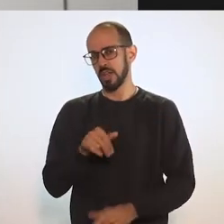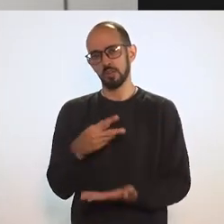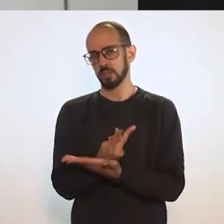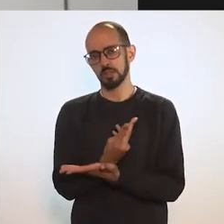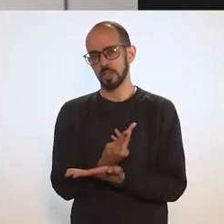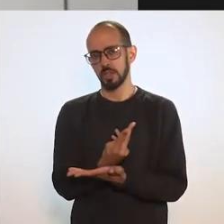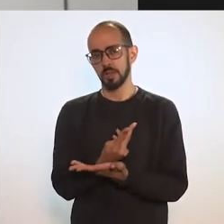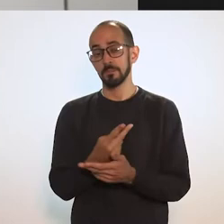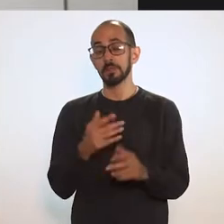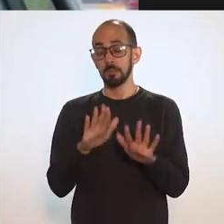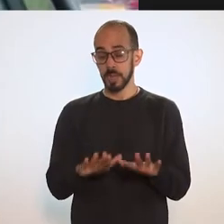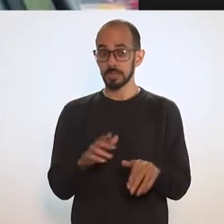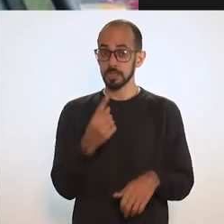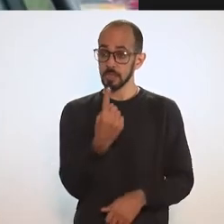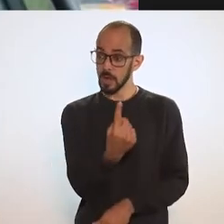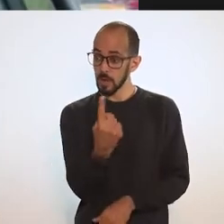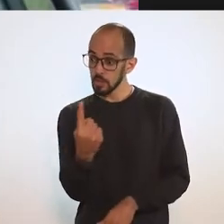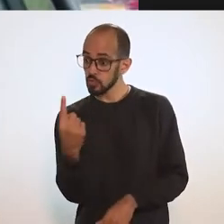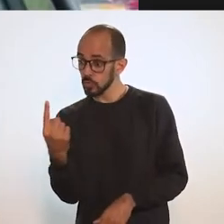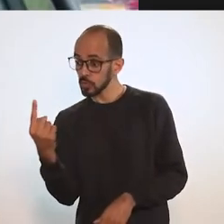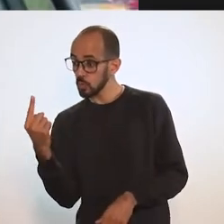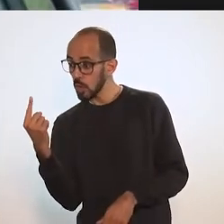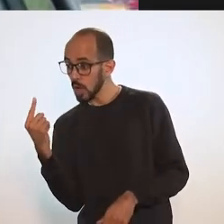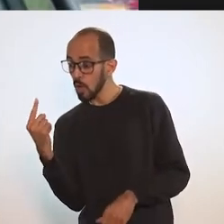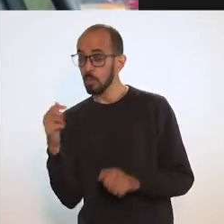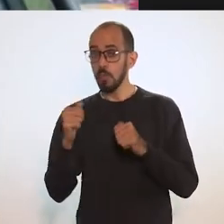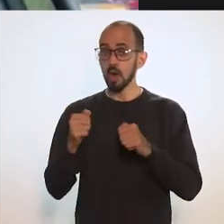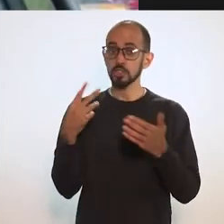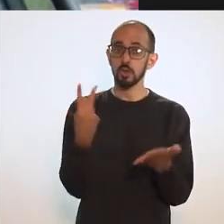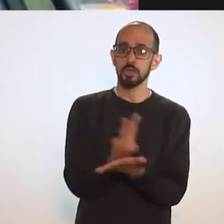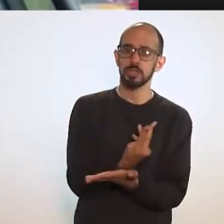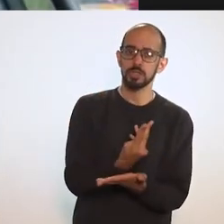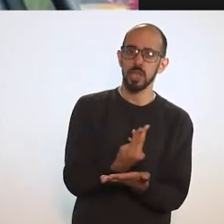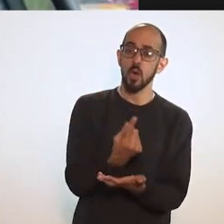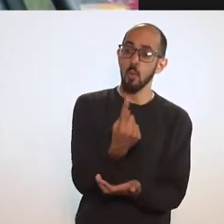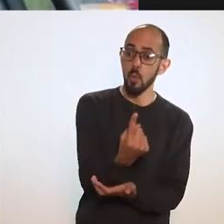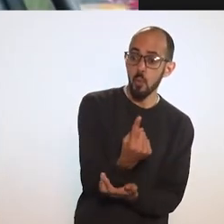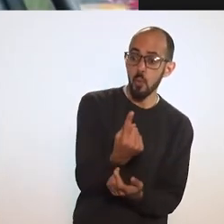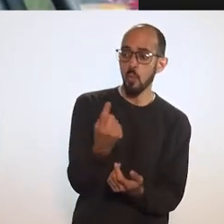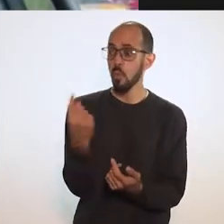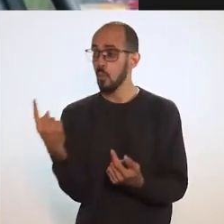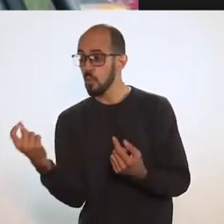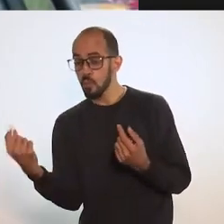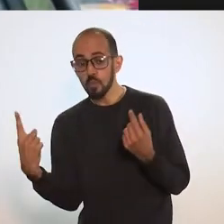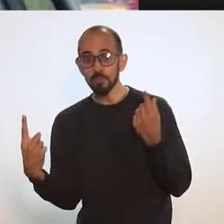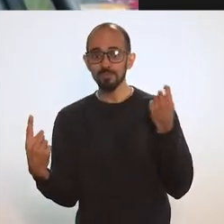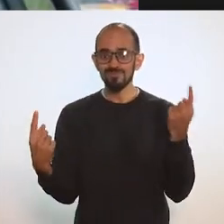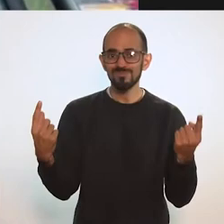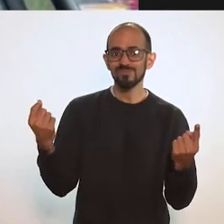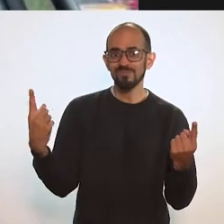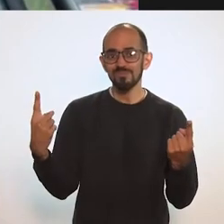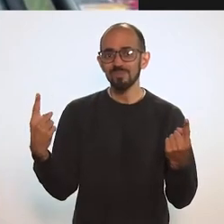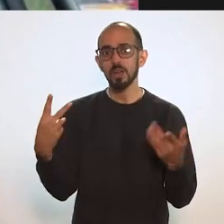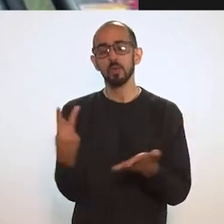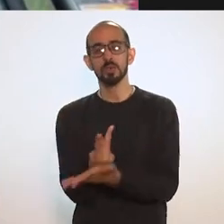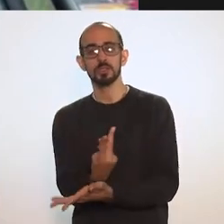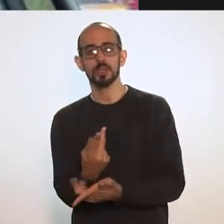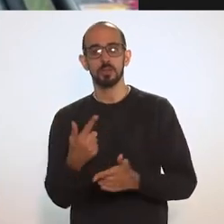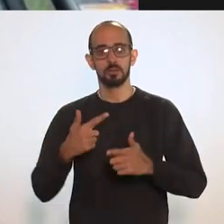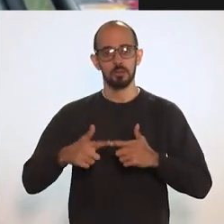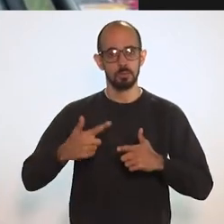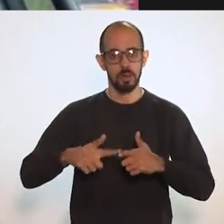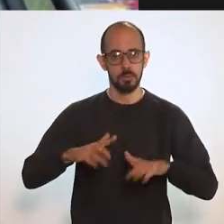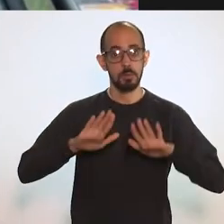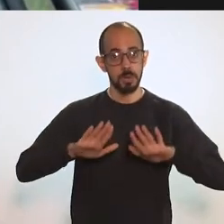vacinar. É claro que individualmente podem haver vantagens entre uma e outra vacina, mas honestamente, nesse momento, a gente deve se vacinar